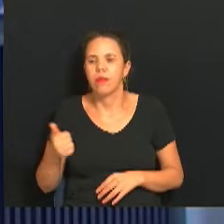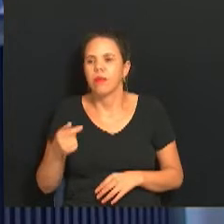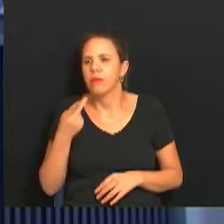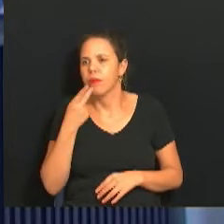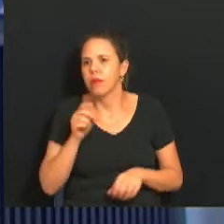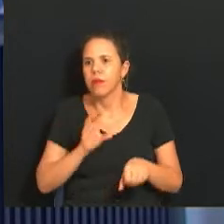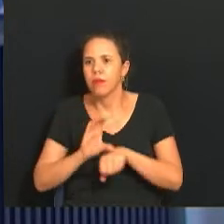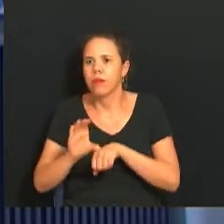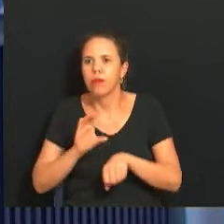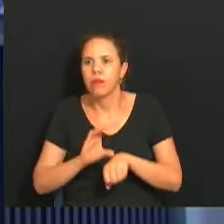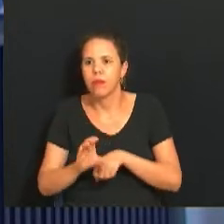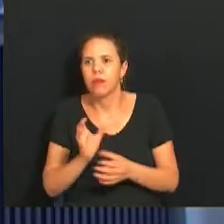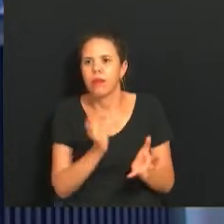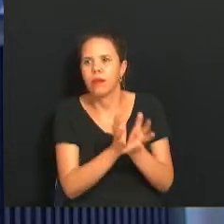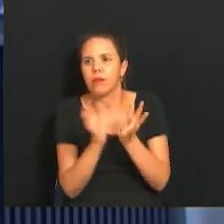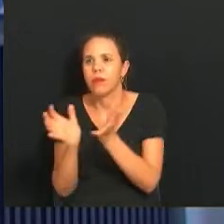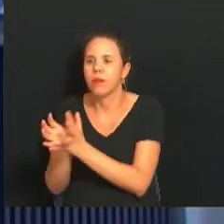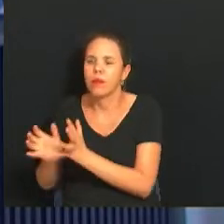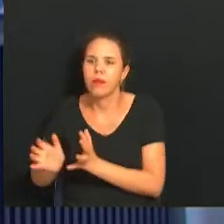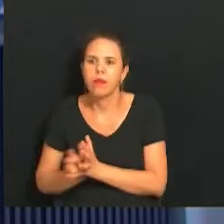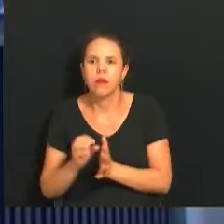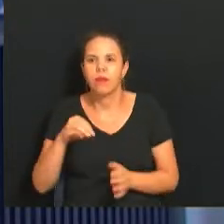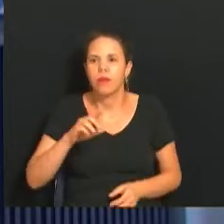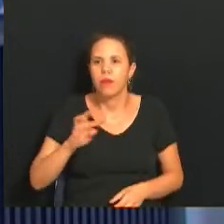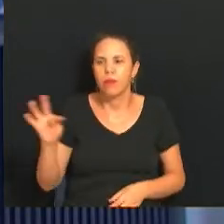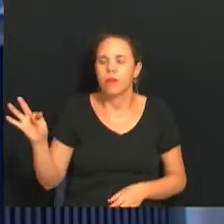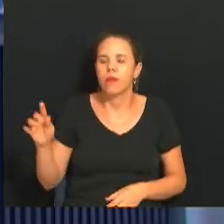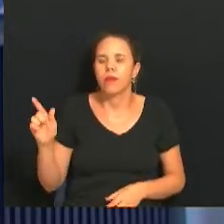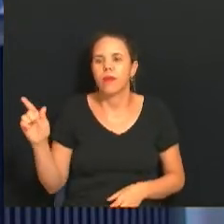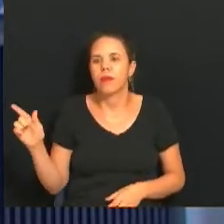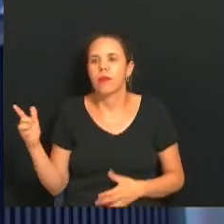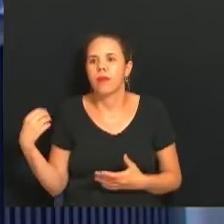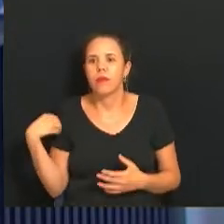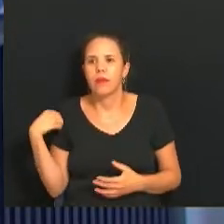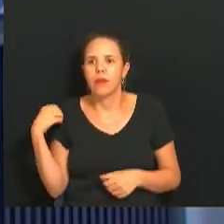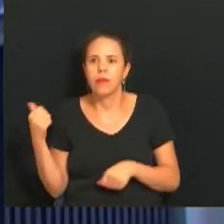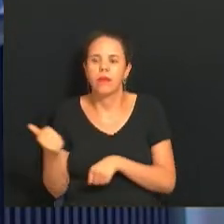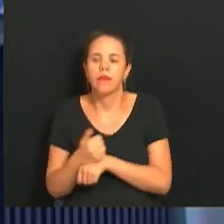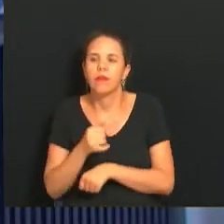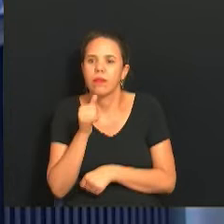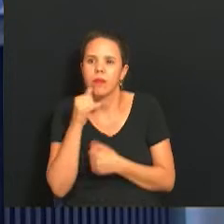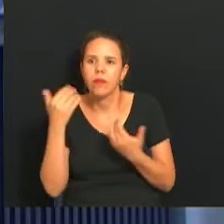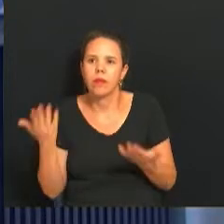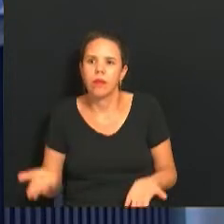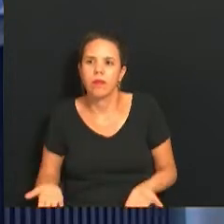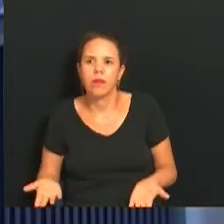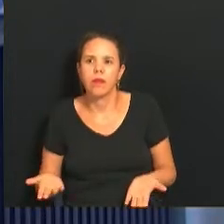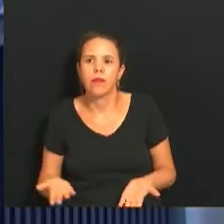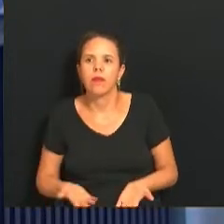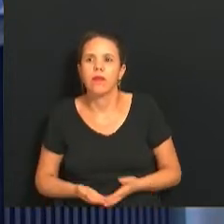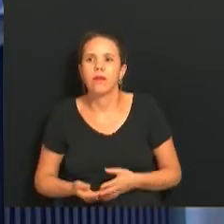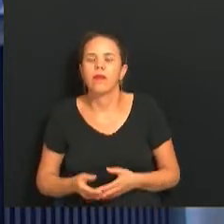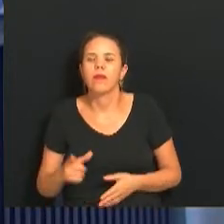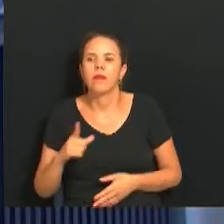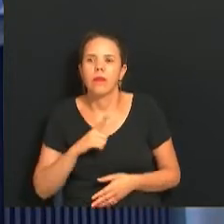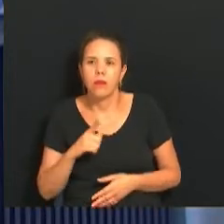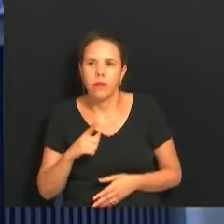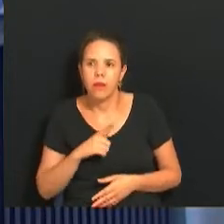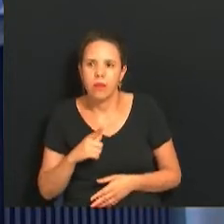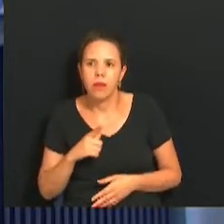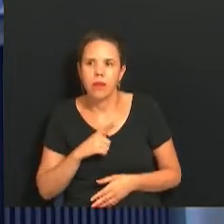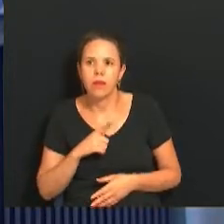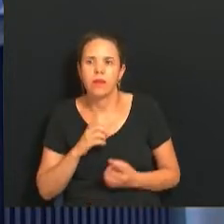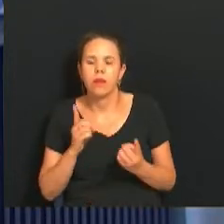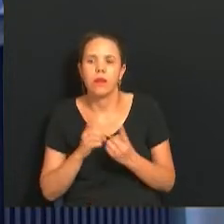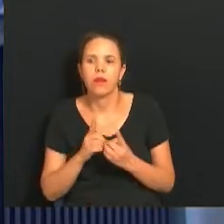qualifica a rede, né, e qualifica o Mário Gatti, porque um serviço, uma especialidade, por exemplo, para ter residência, ela tem que ter os seus assistentes